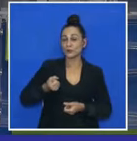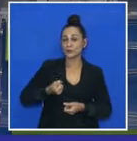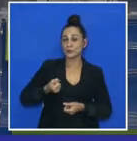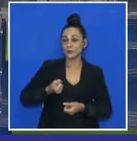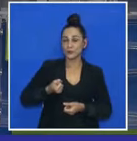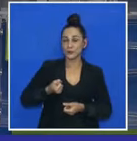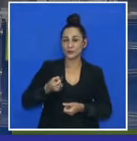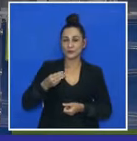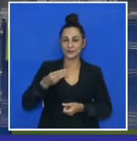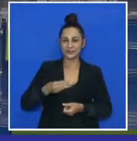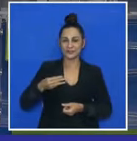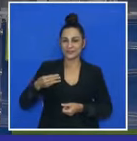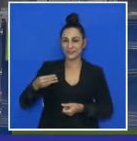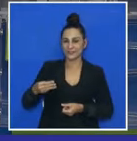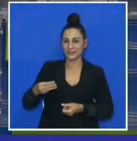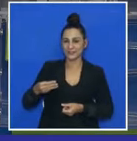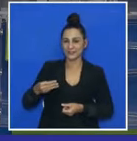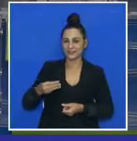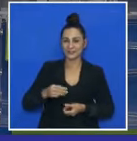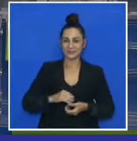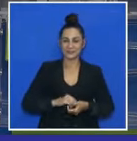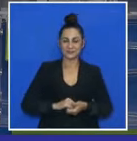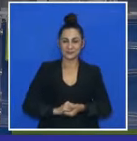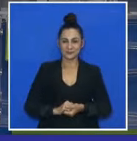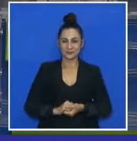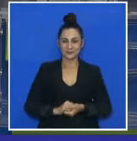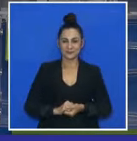Número 33.